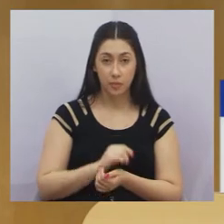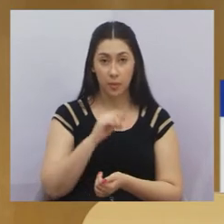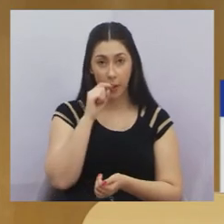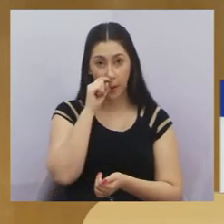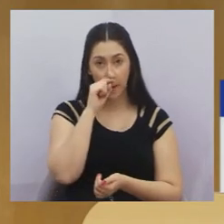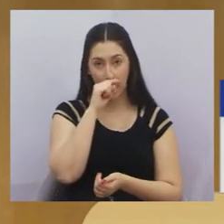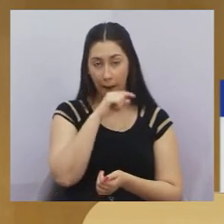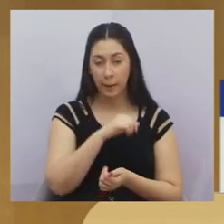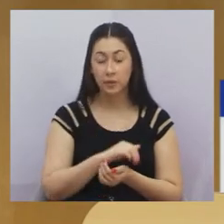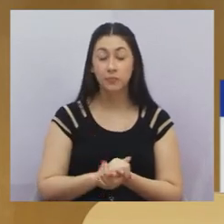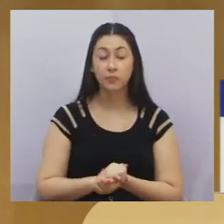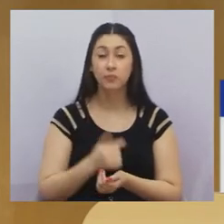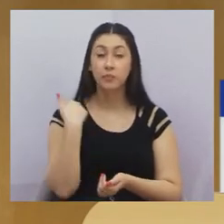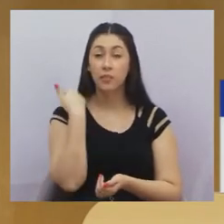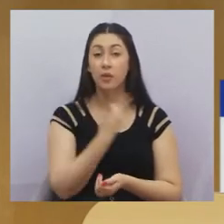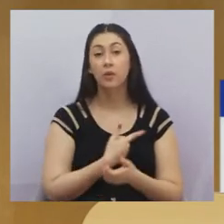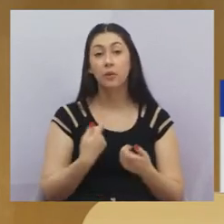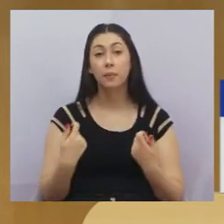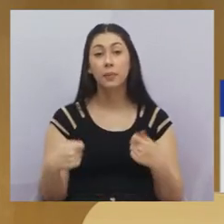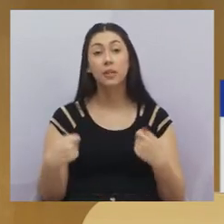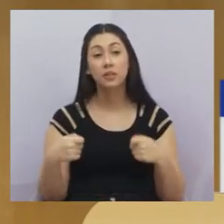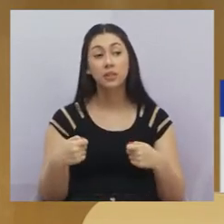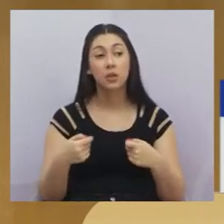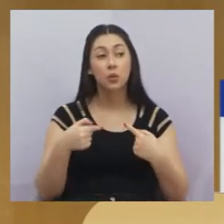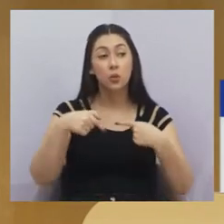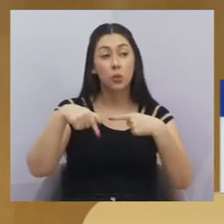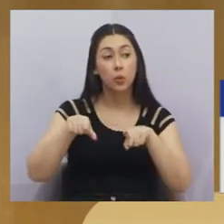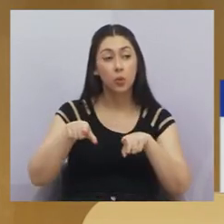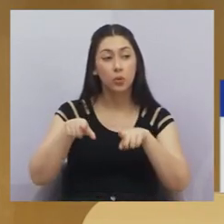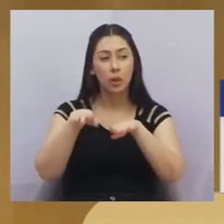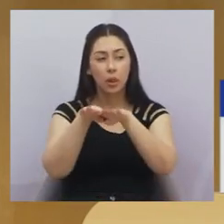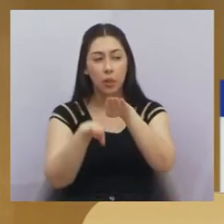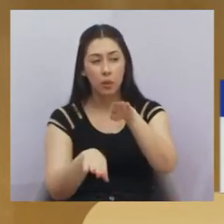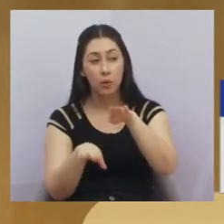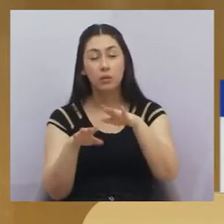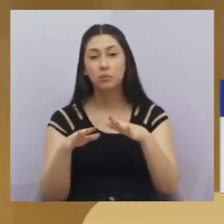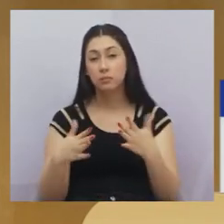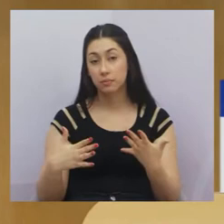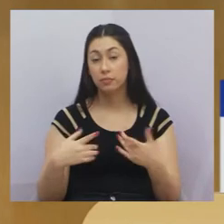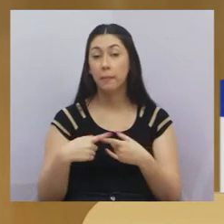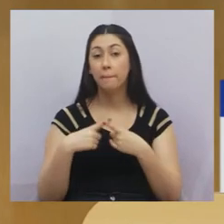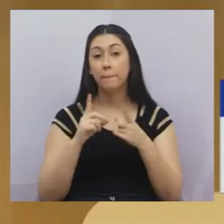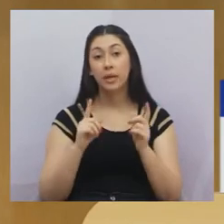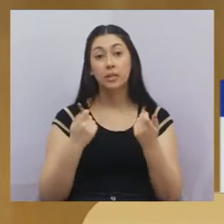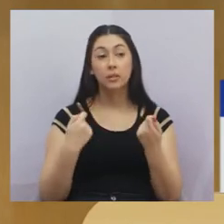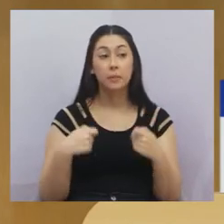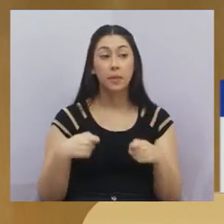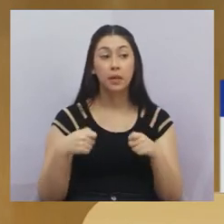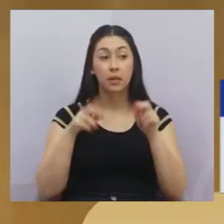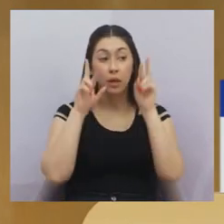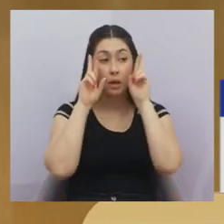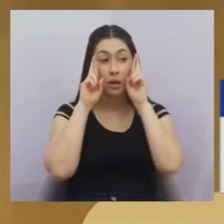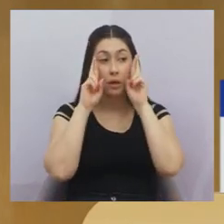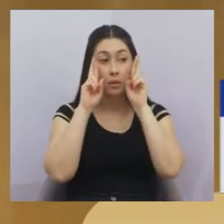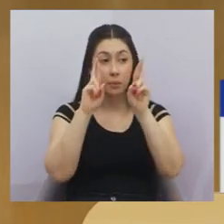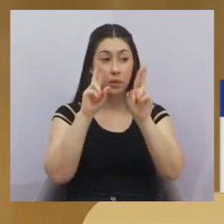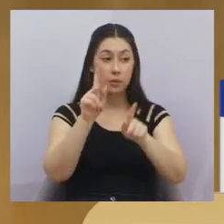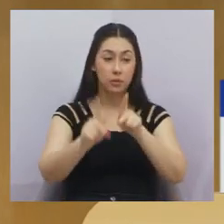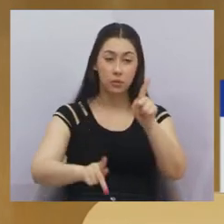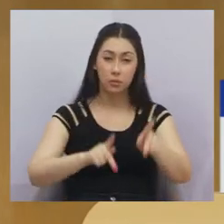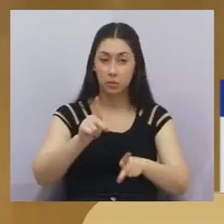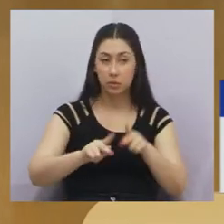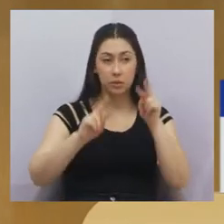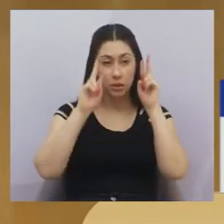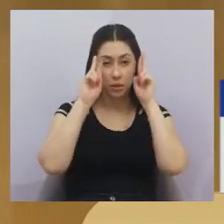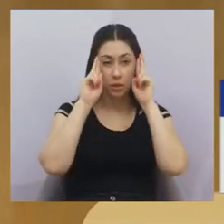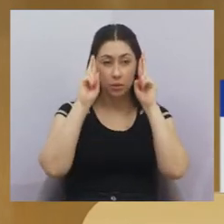A gente precisa, de fato, combater essas desigualdades, mas a gente tem que ter respeito com a população, respeito